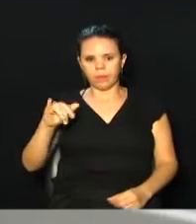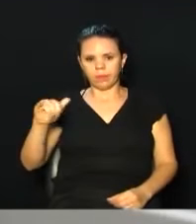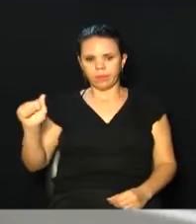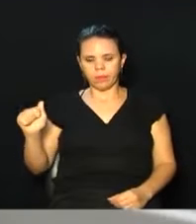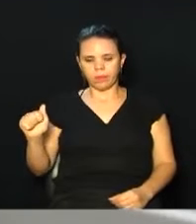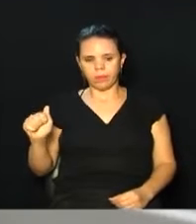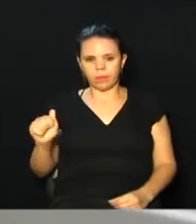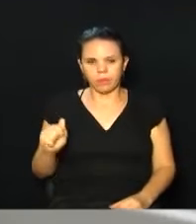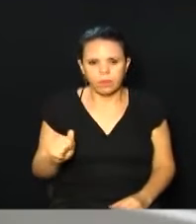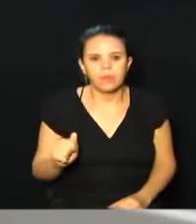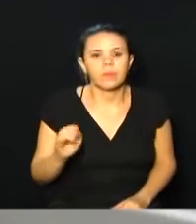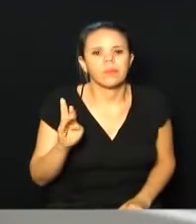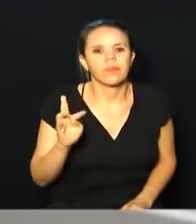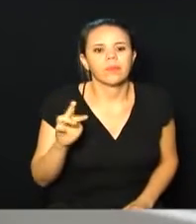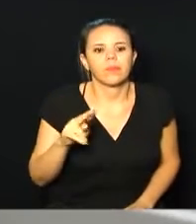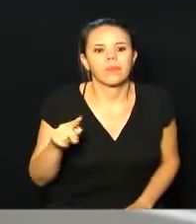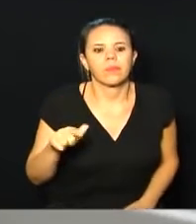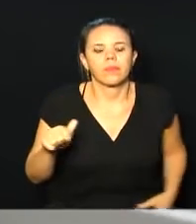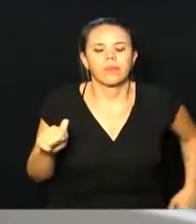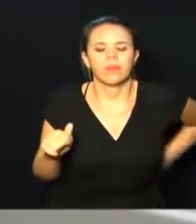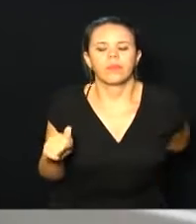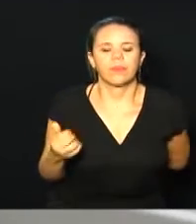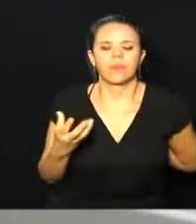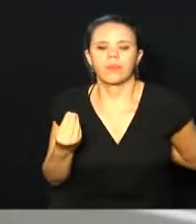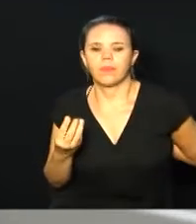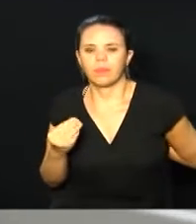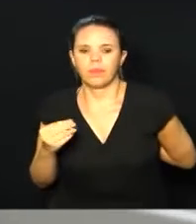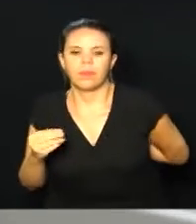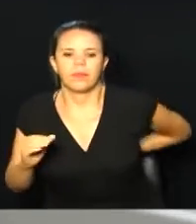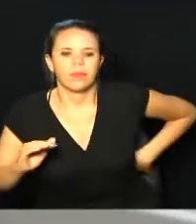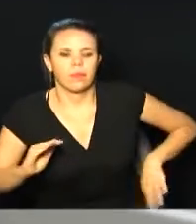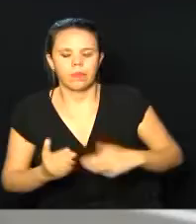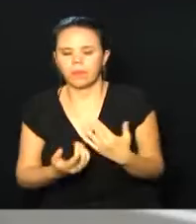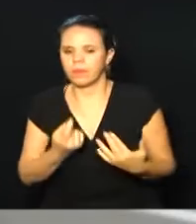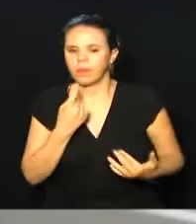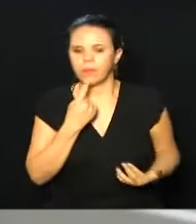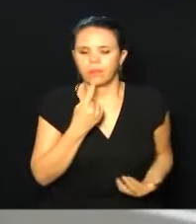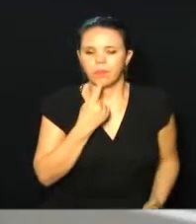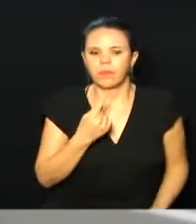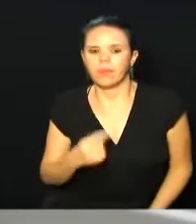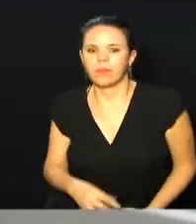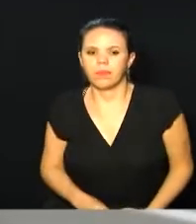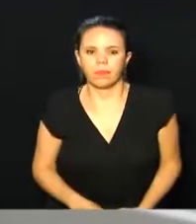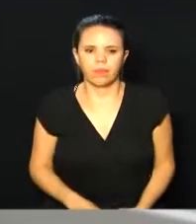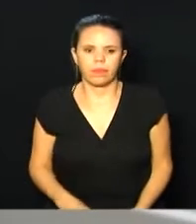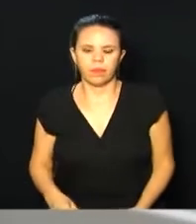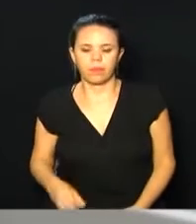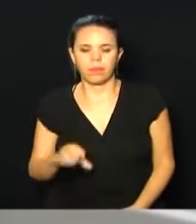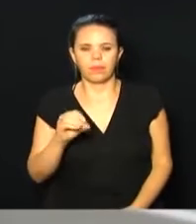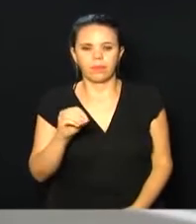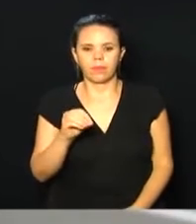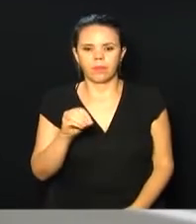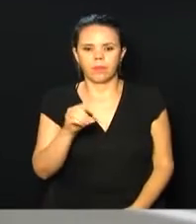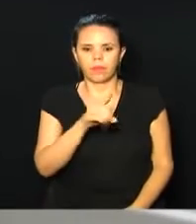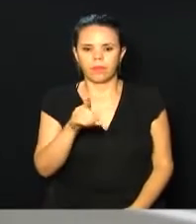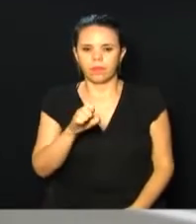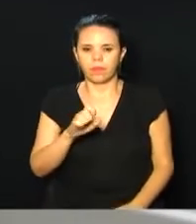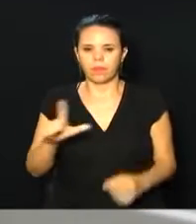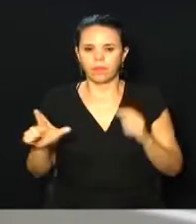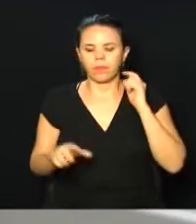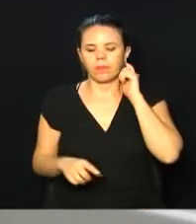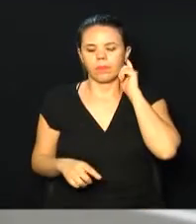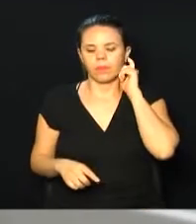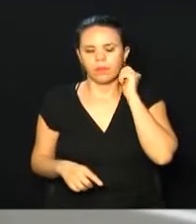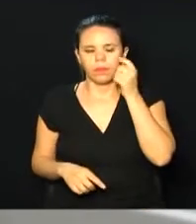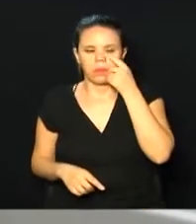Fernando, Baronesa, Jardim Andorinhas, Tamoio, na Rua Salomão Abude, o Parque Osiel, que